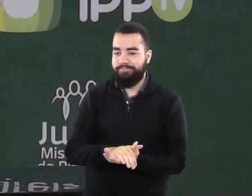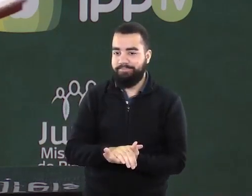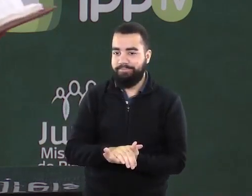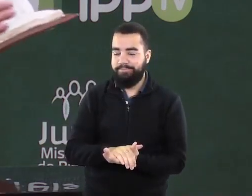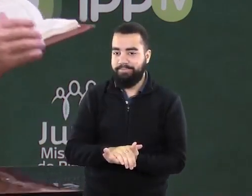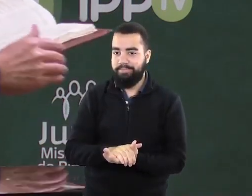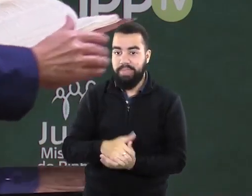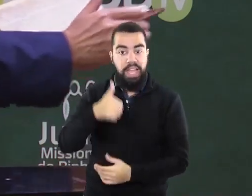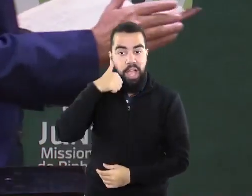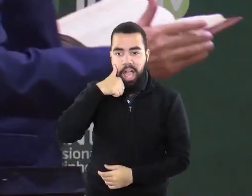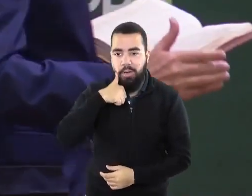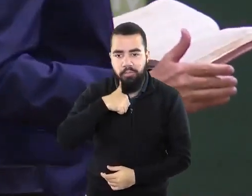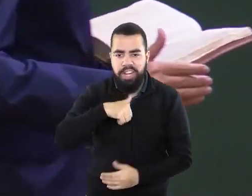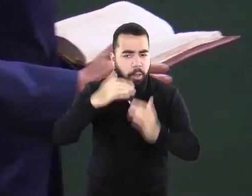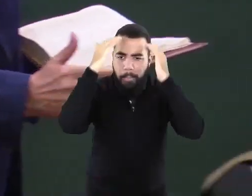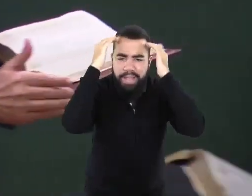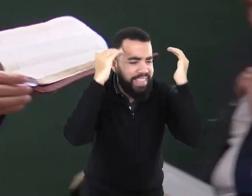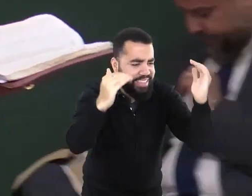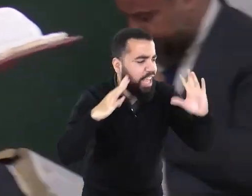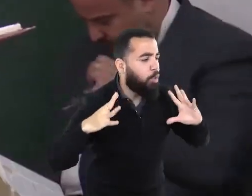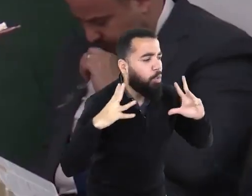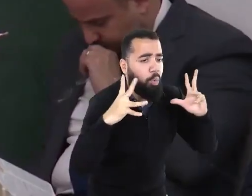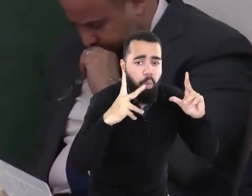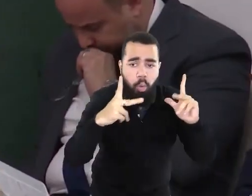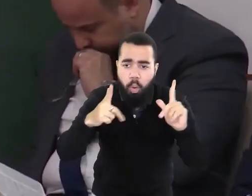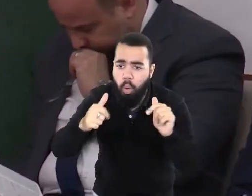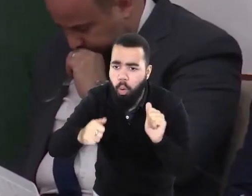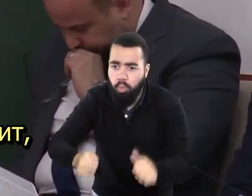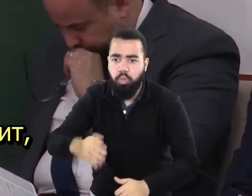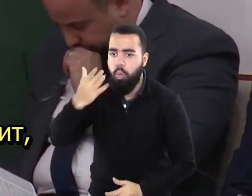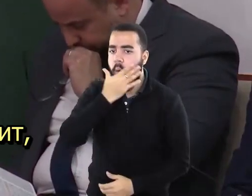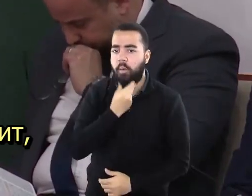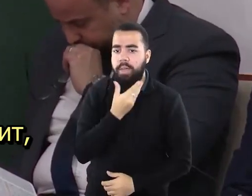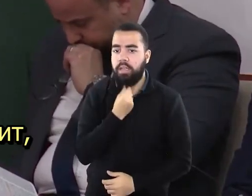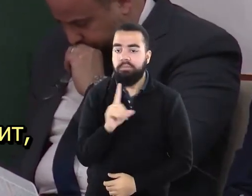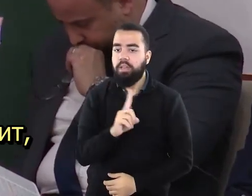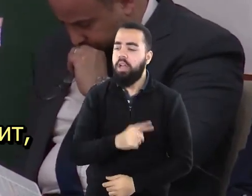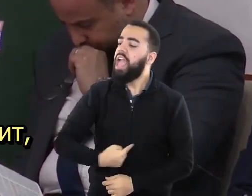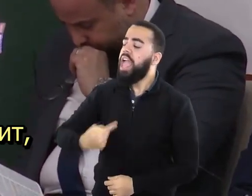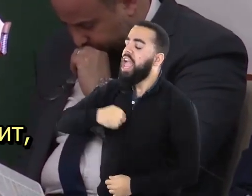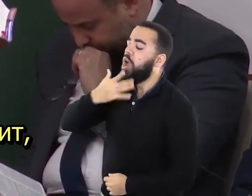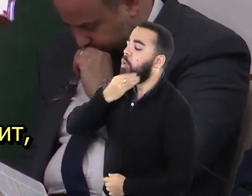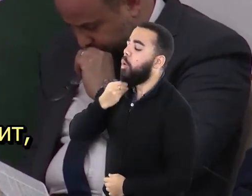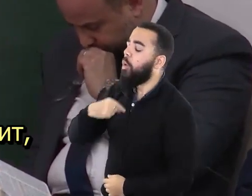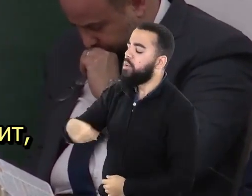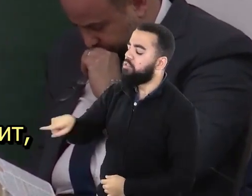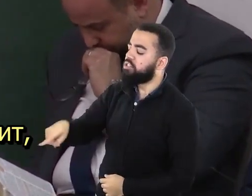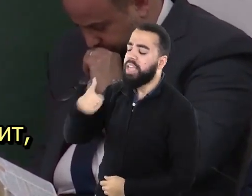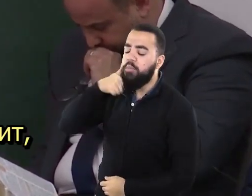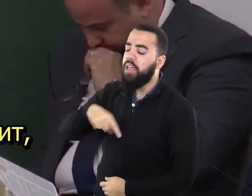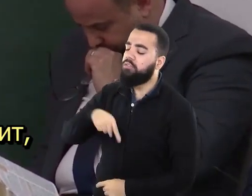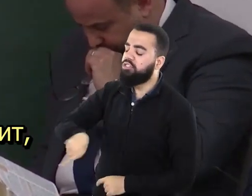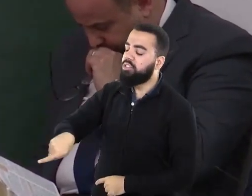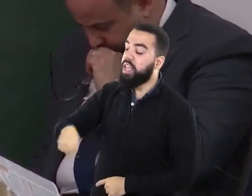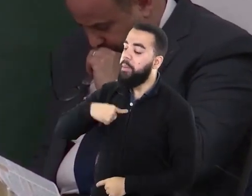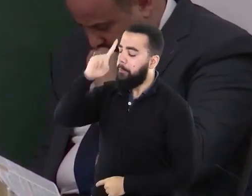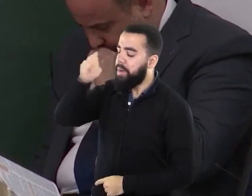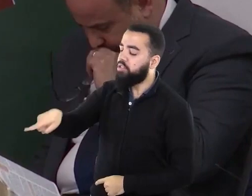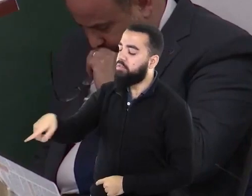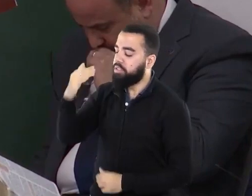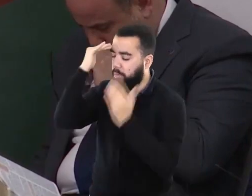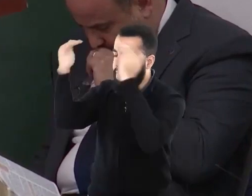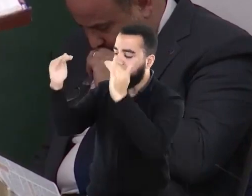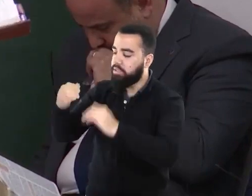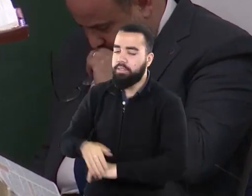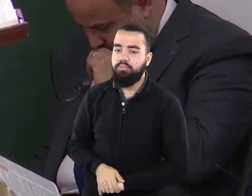Nenhuma mulher andando pela rua pode aceitar a abordagem de um homem: olha, eu sou homem, você é mulher, então você tem que ser submissa a mim.